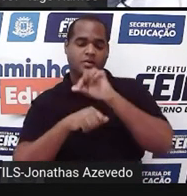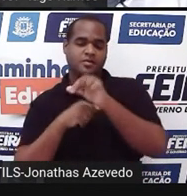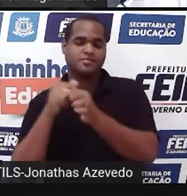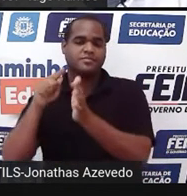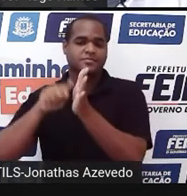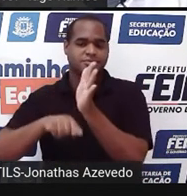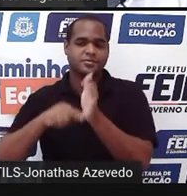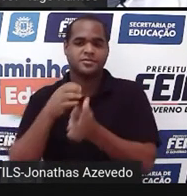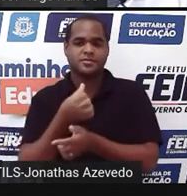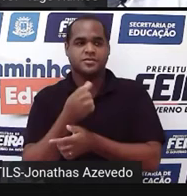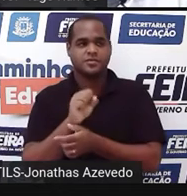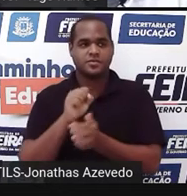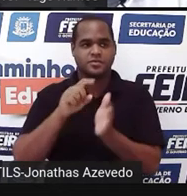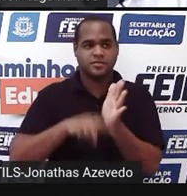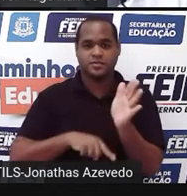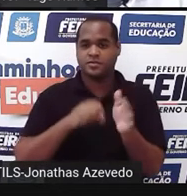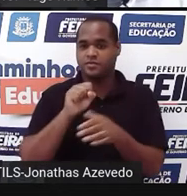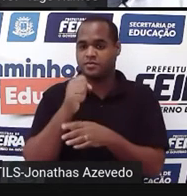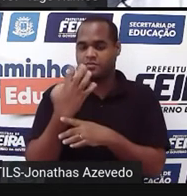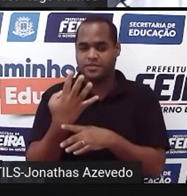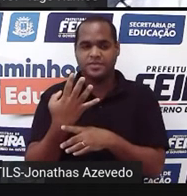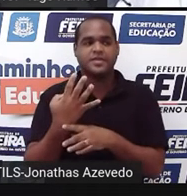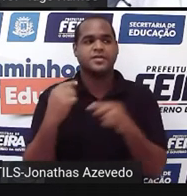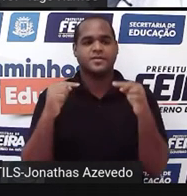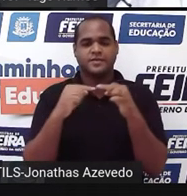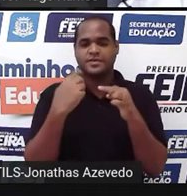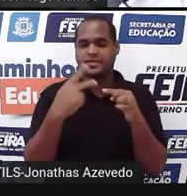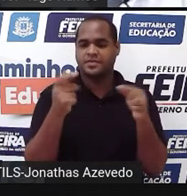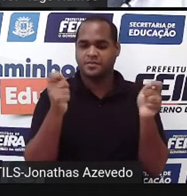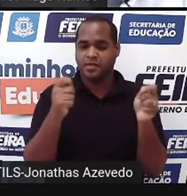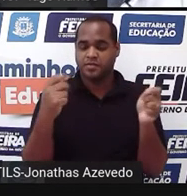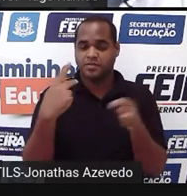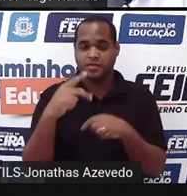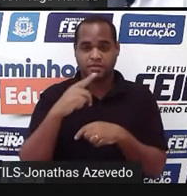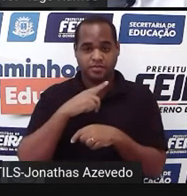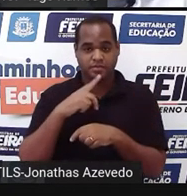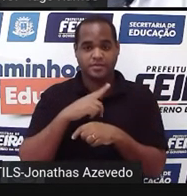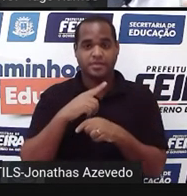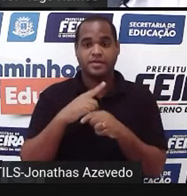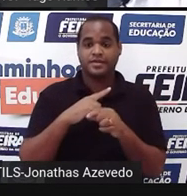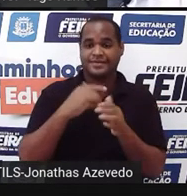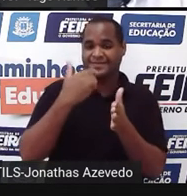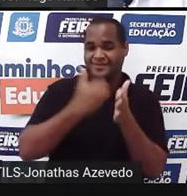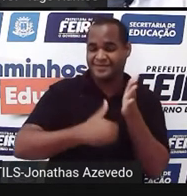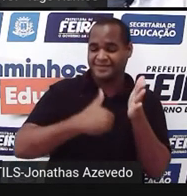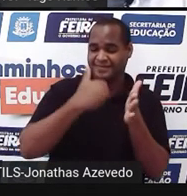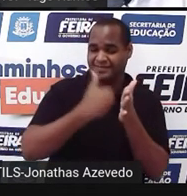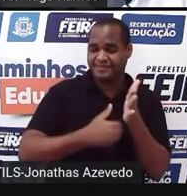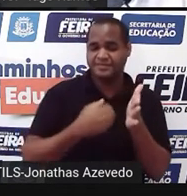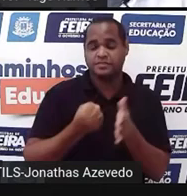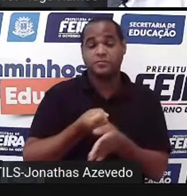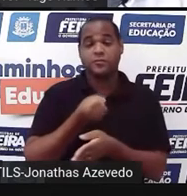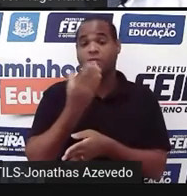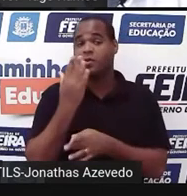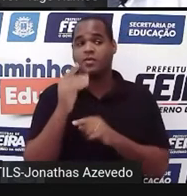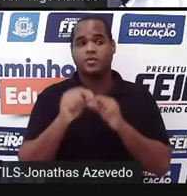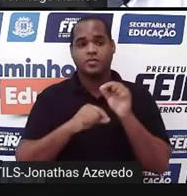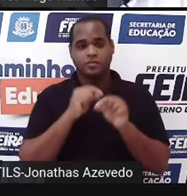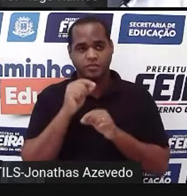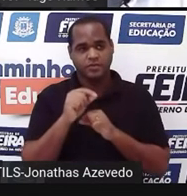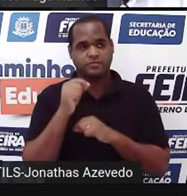negativo 68 - 84 né você deve mais do que você tem você fica devendo Fica devendo quanto né